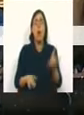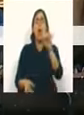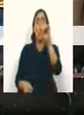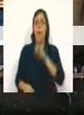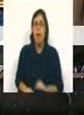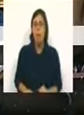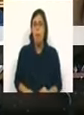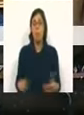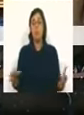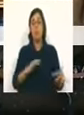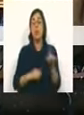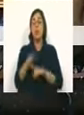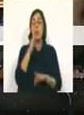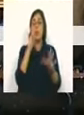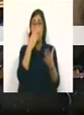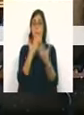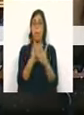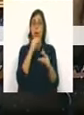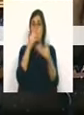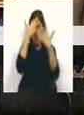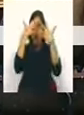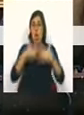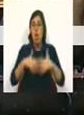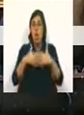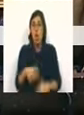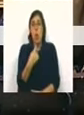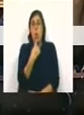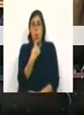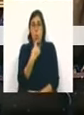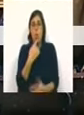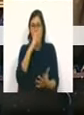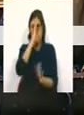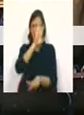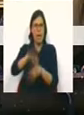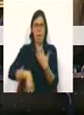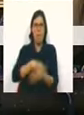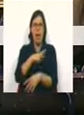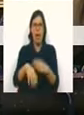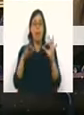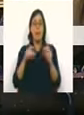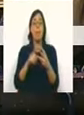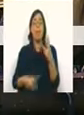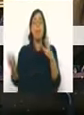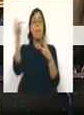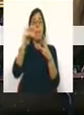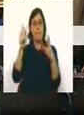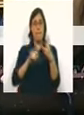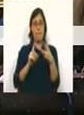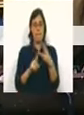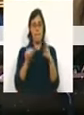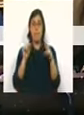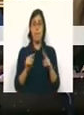trava. Senhora deputada, estamos aqui perante um mar de dúvidas, uma verdadeira atrapalhada. Terceiro lugar,